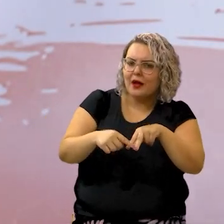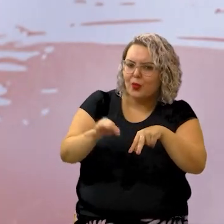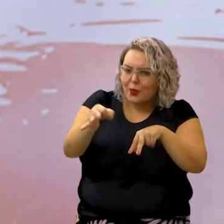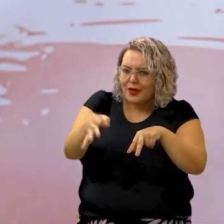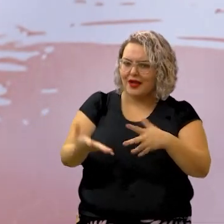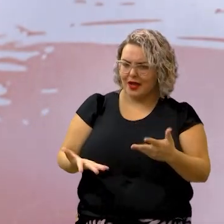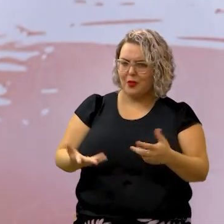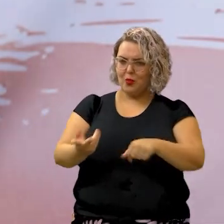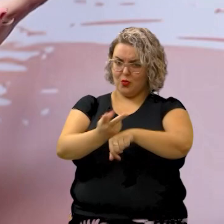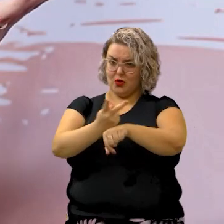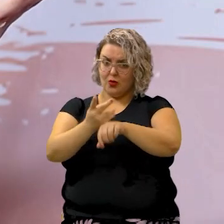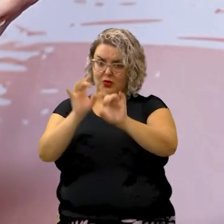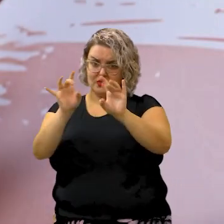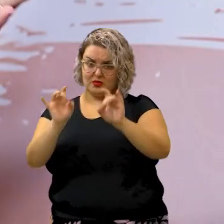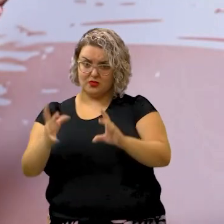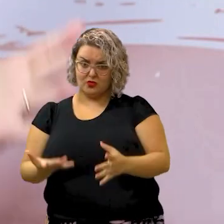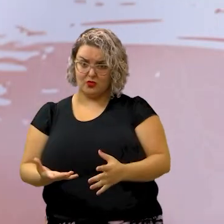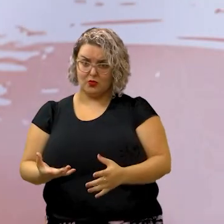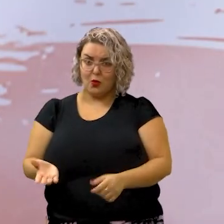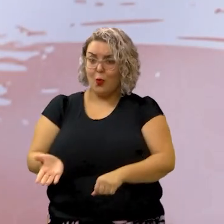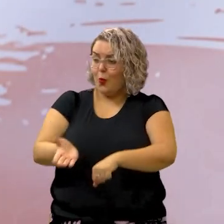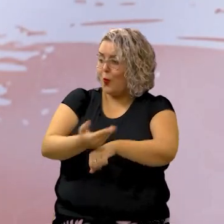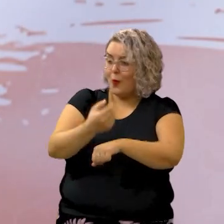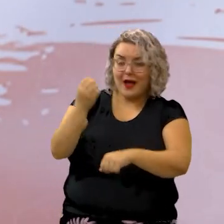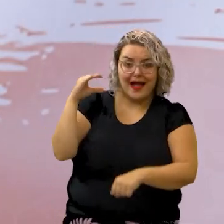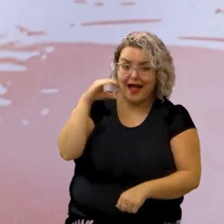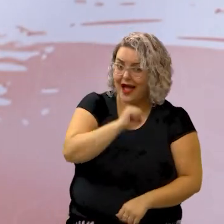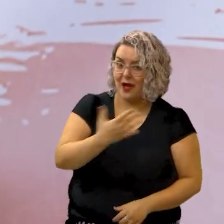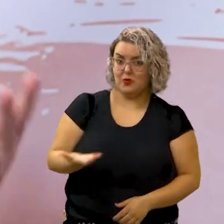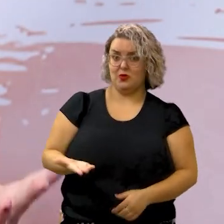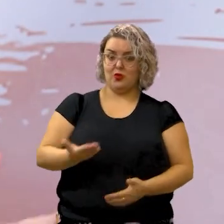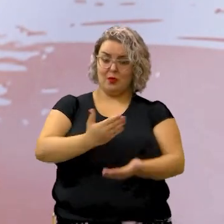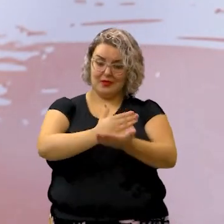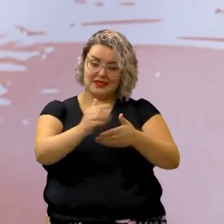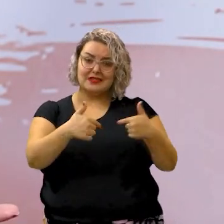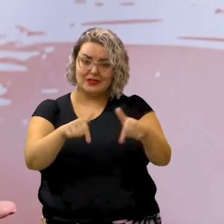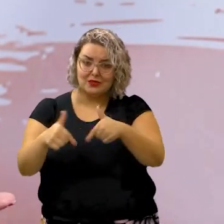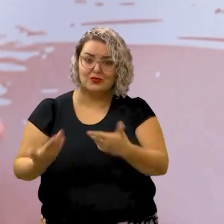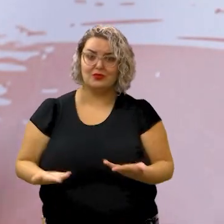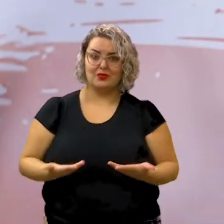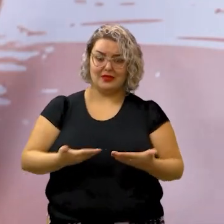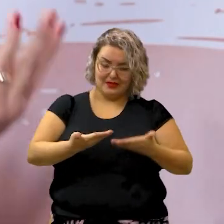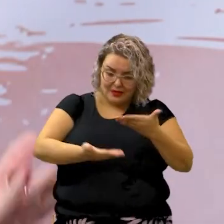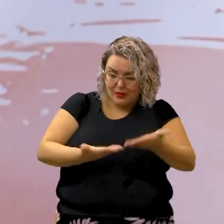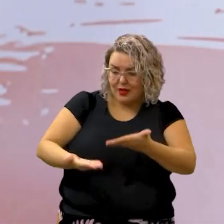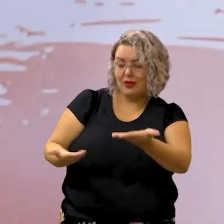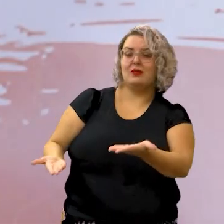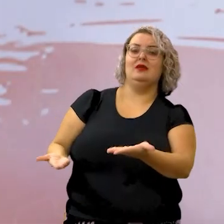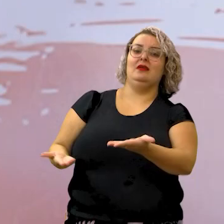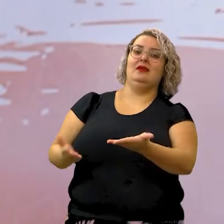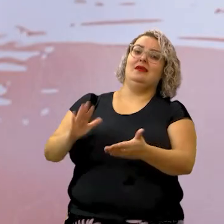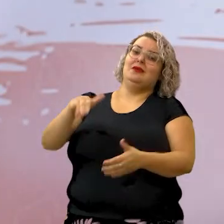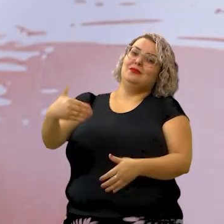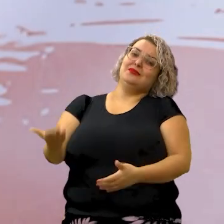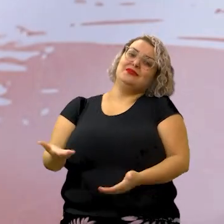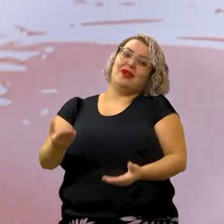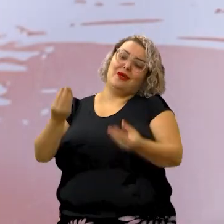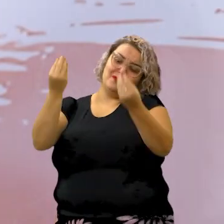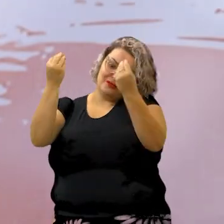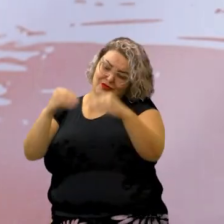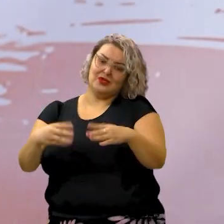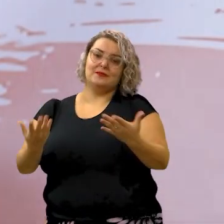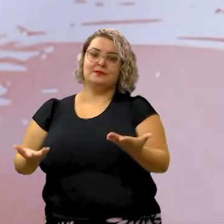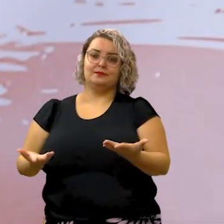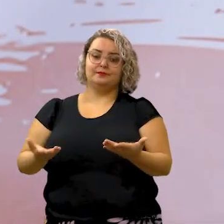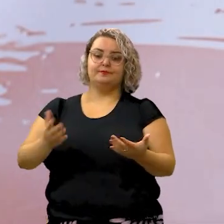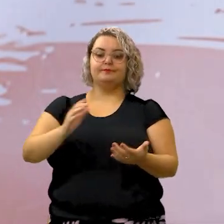nas pernas, o ideal é procurar o especialista o quanto antes para já começar esse tratamento e não deixar quando a coisa já estiver